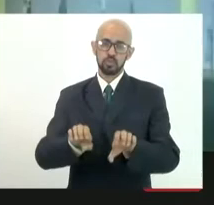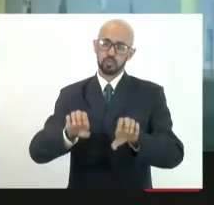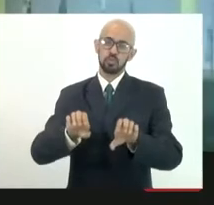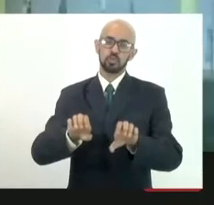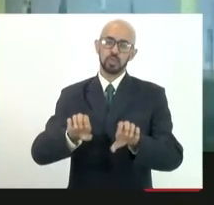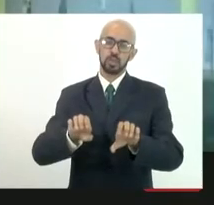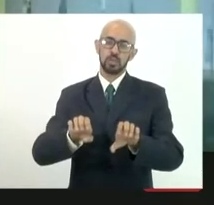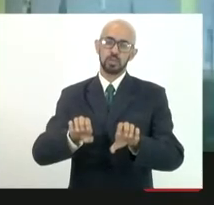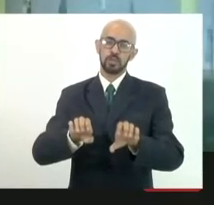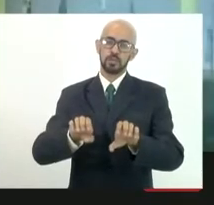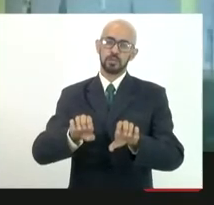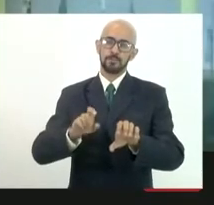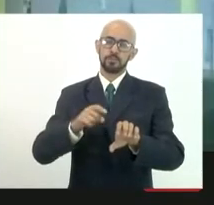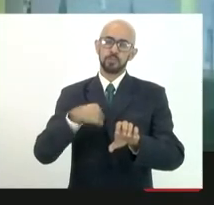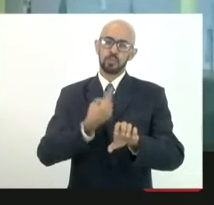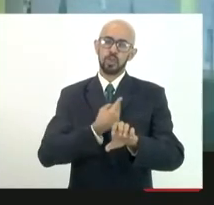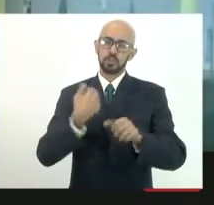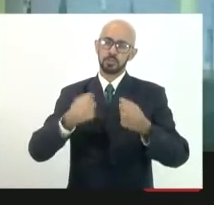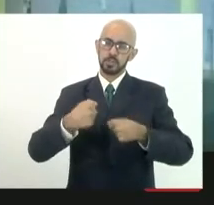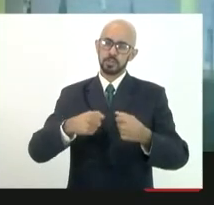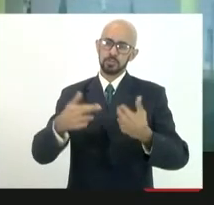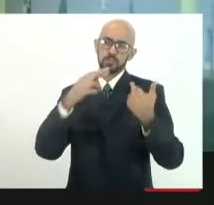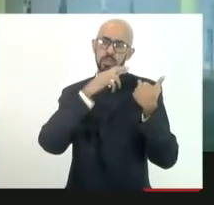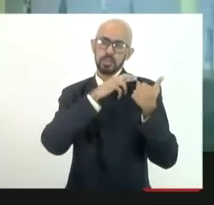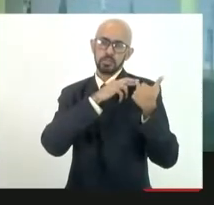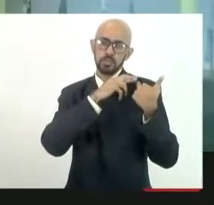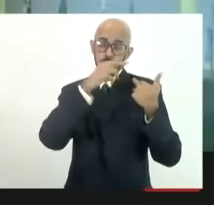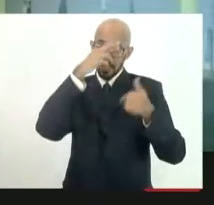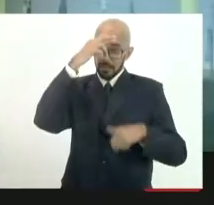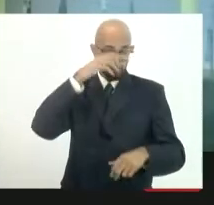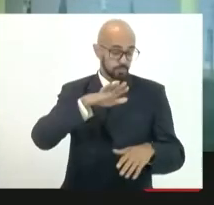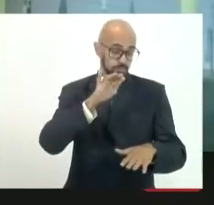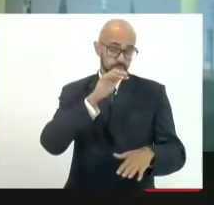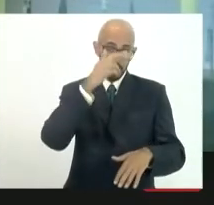aonde nós temos que ser respeitados como seres humanos,